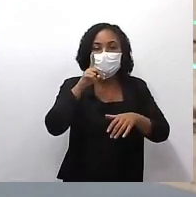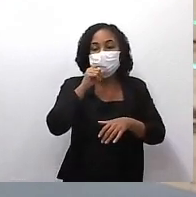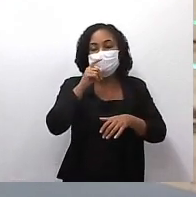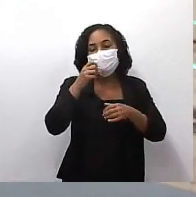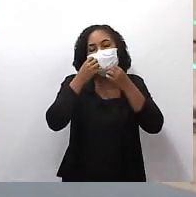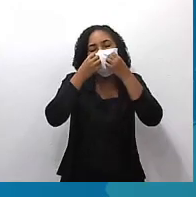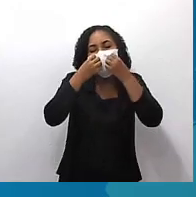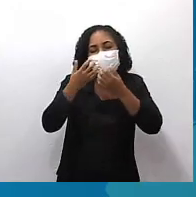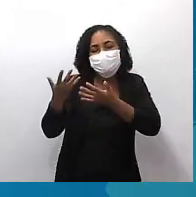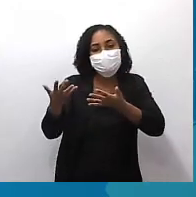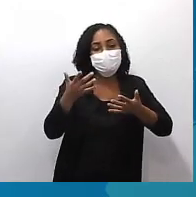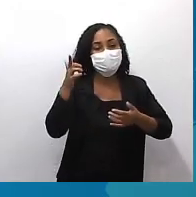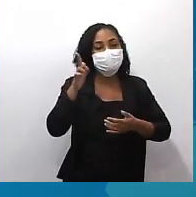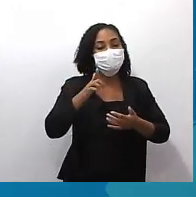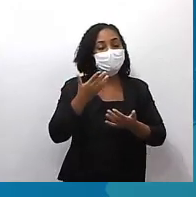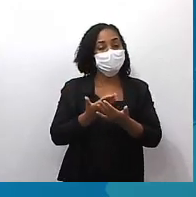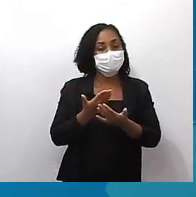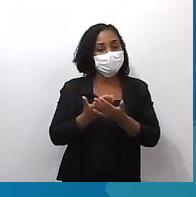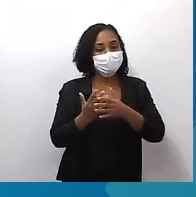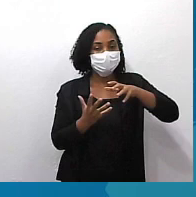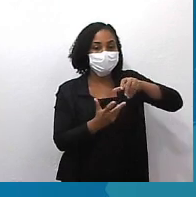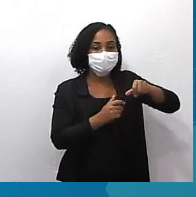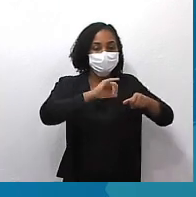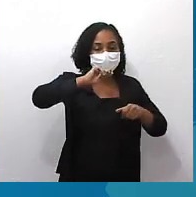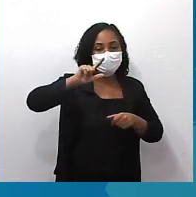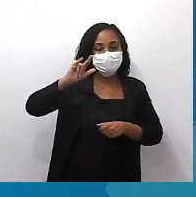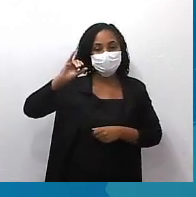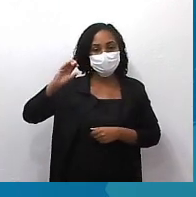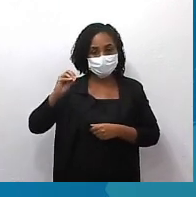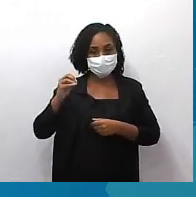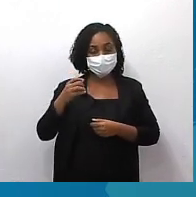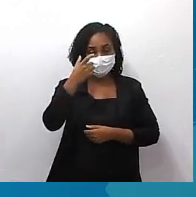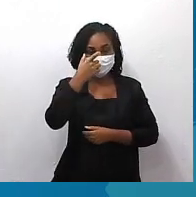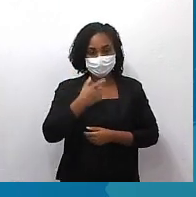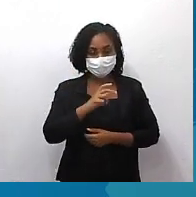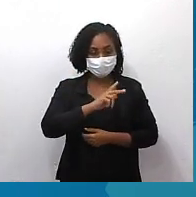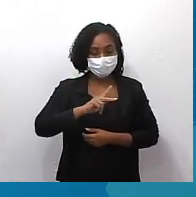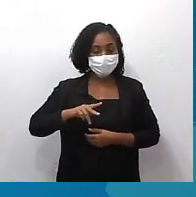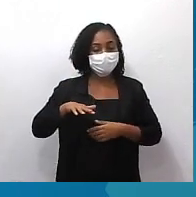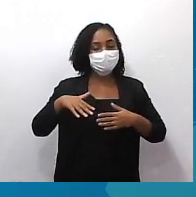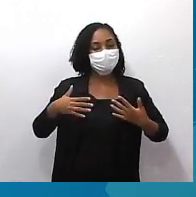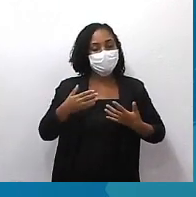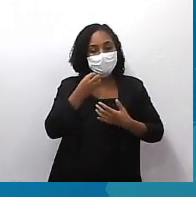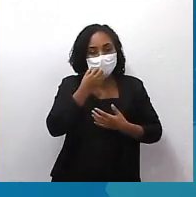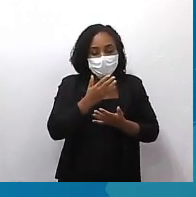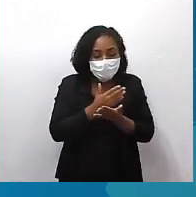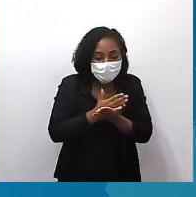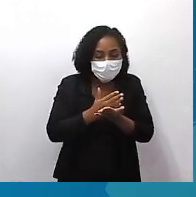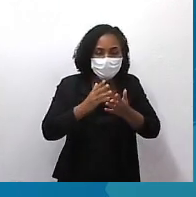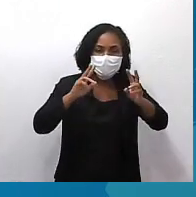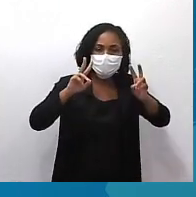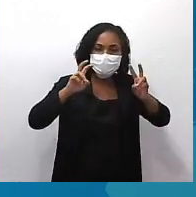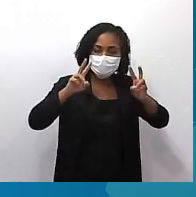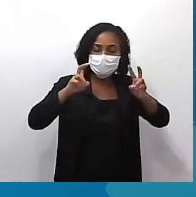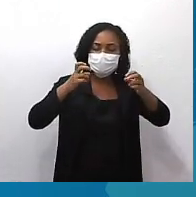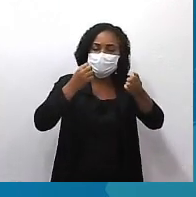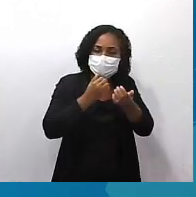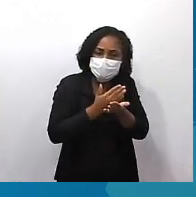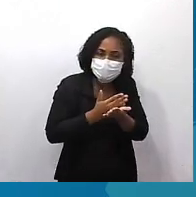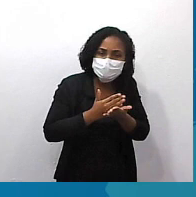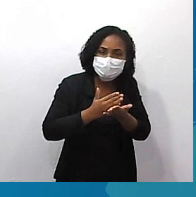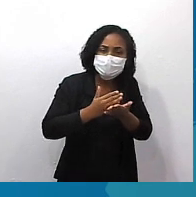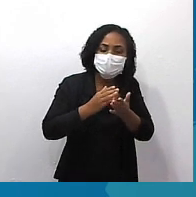Sejam todos bem-vindos a mais uma aula de Geografia com o professor Júlio Botelho. Bom, iniciando o nosso tema, a gente vai começar a